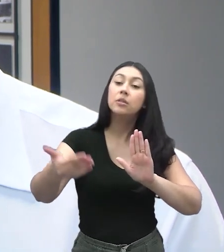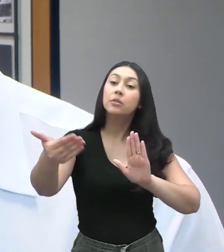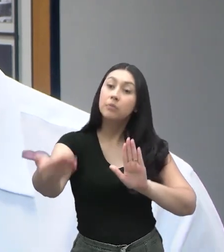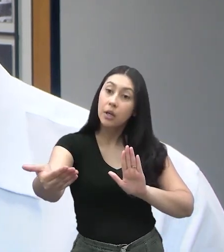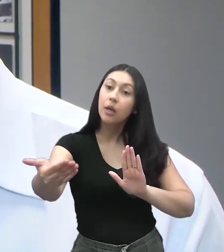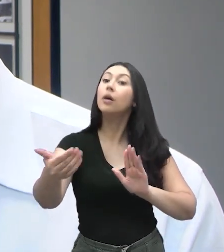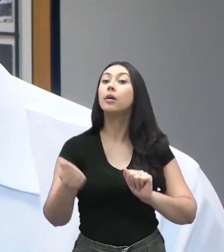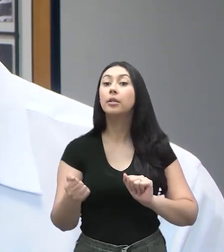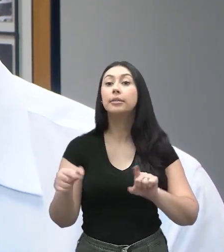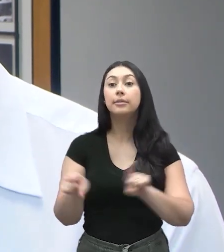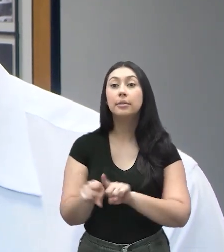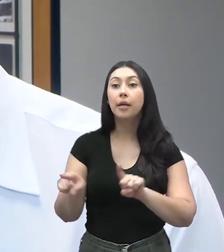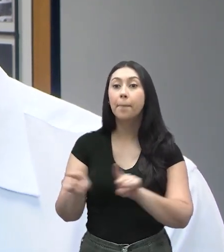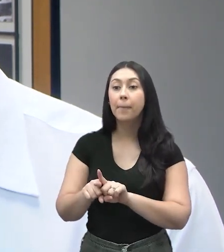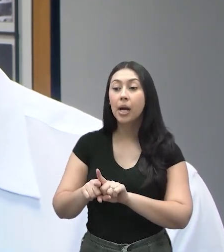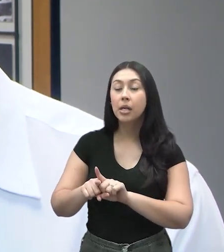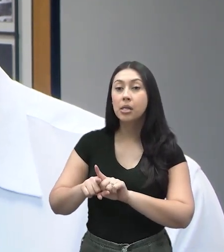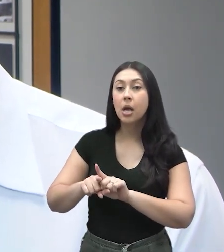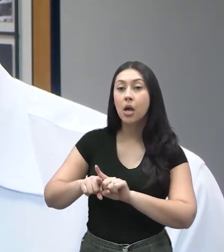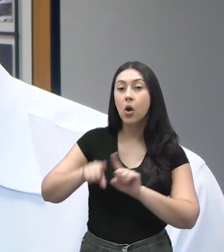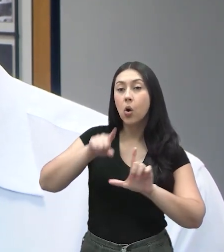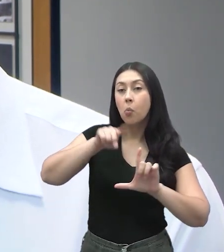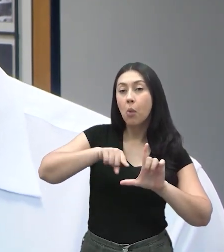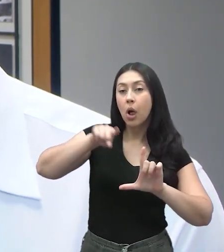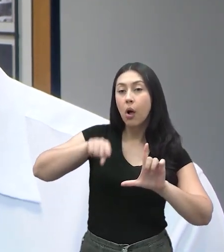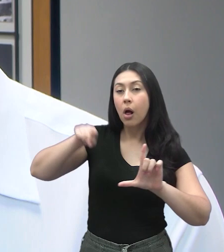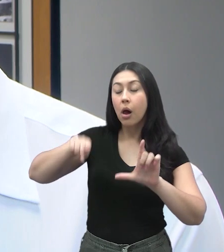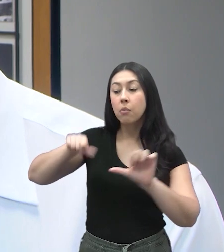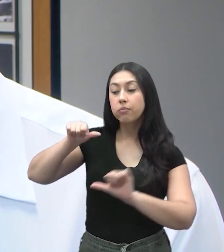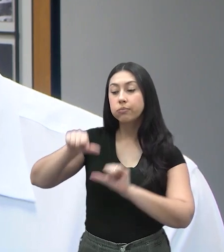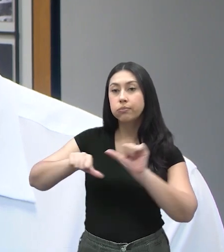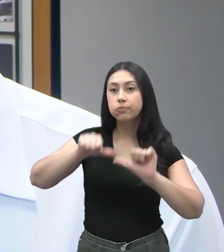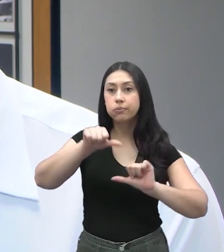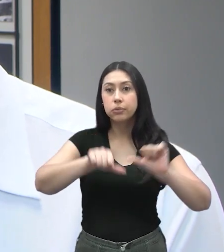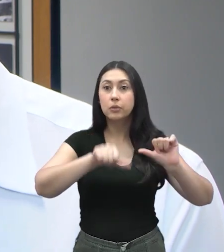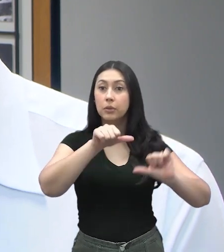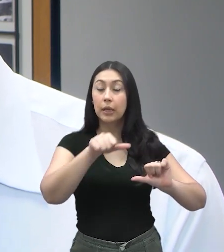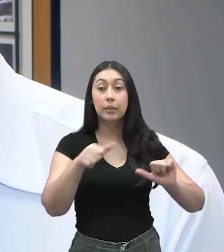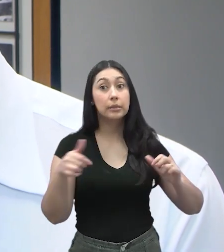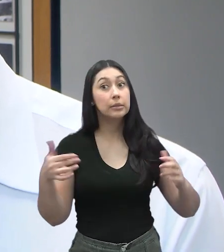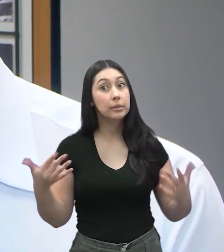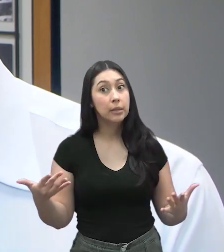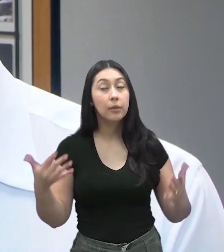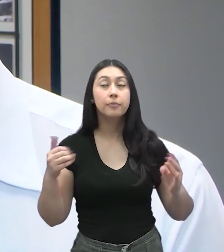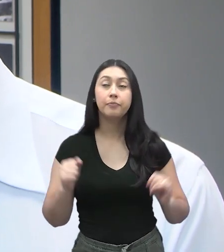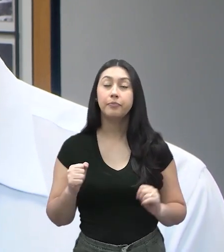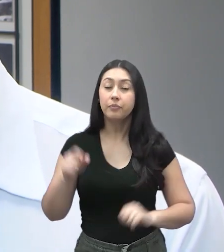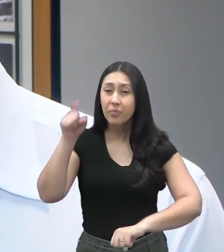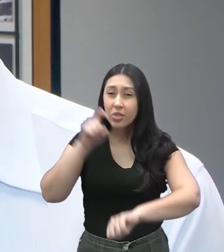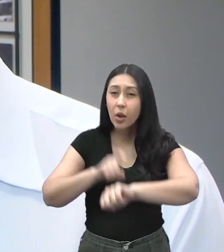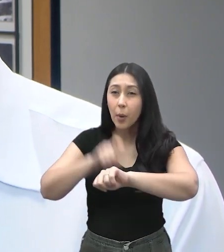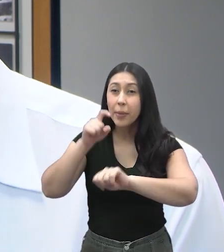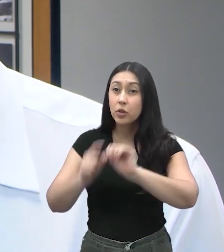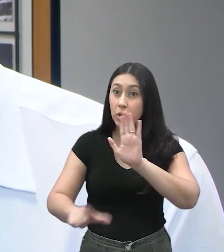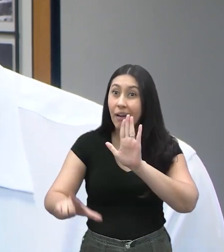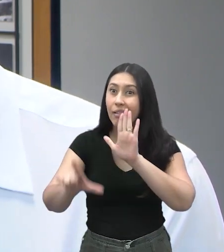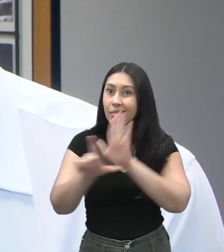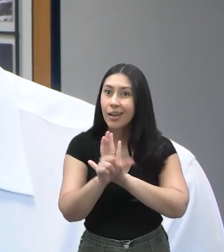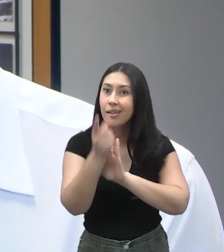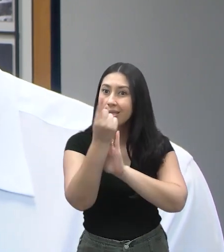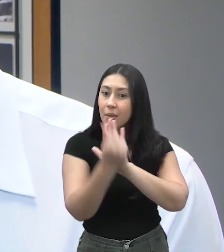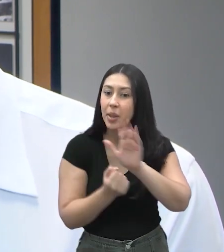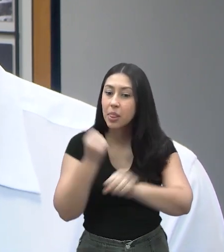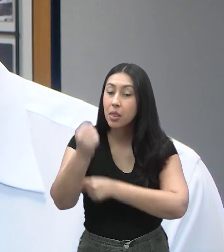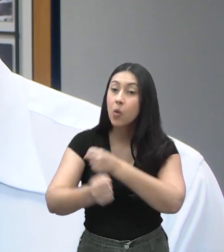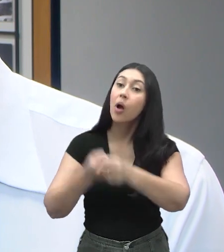ano for passando e os índices econômicos forem alterando. Então, provavelmente quando nós formos entregar a lei